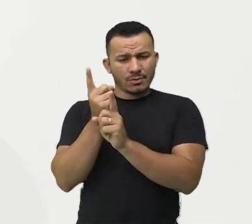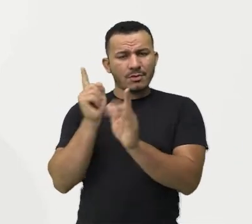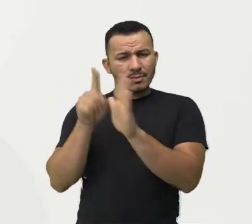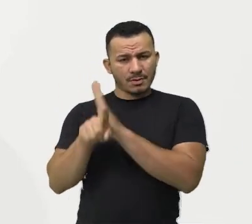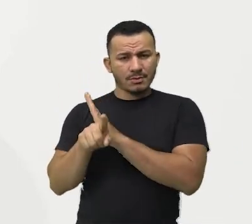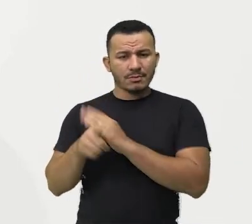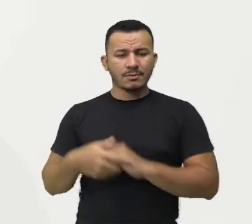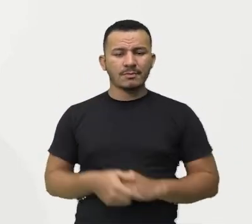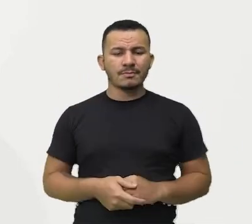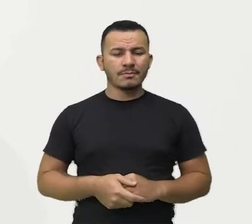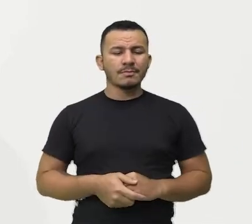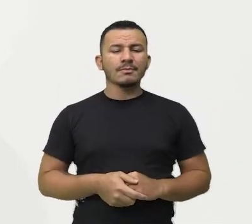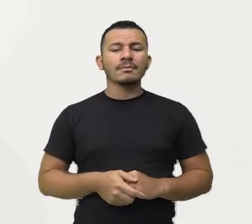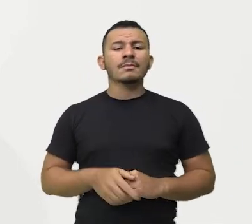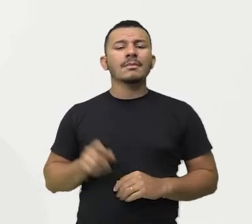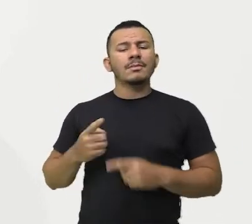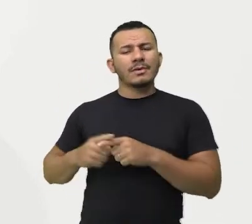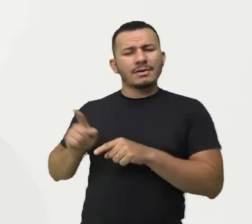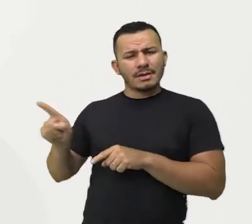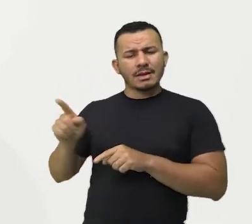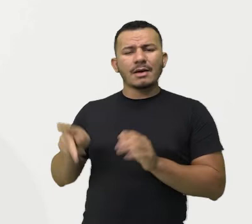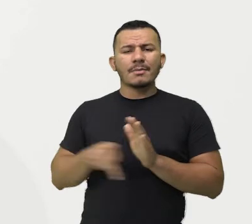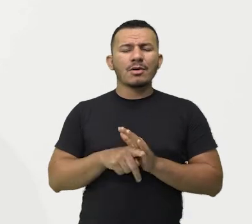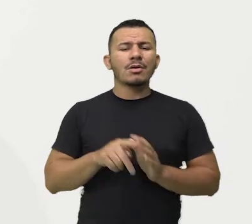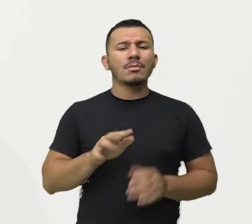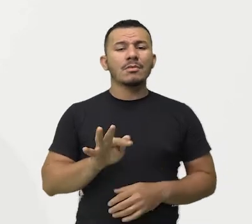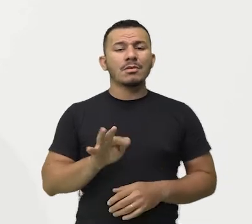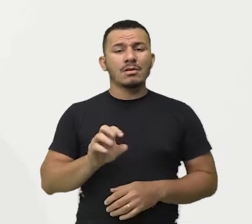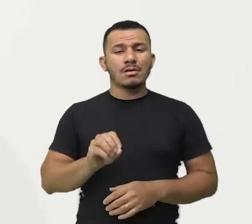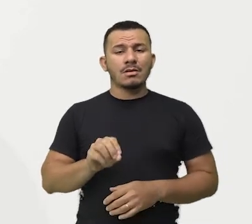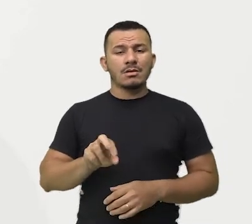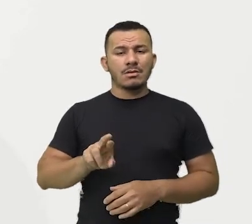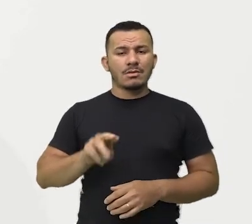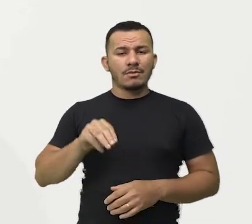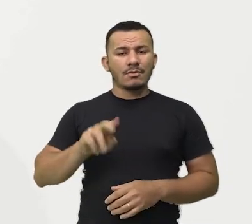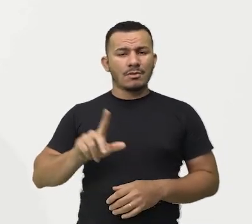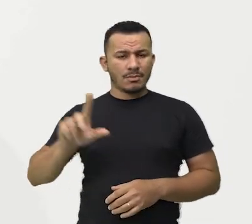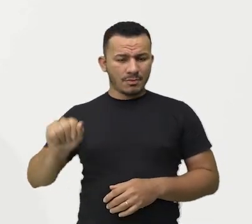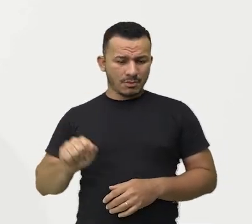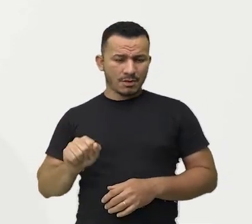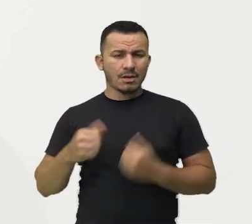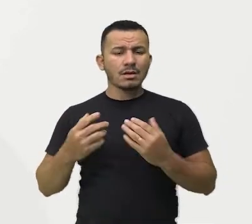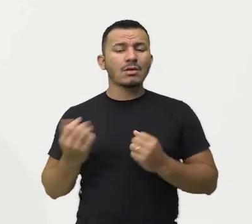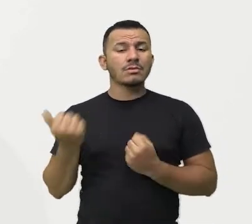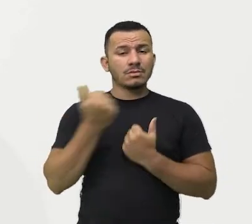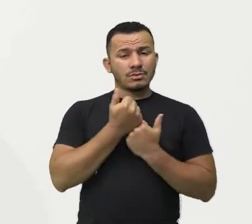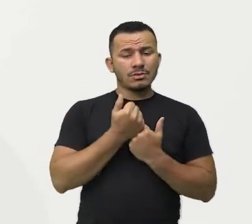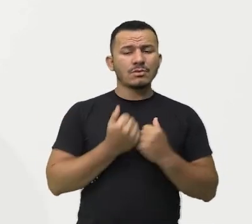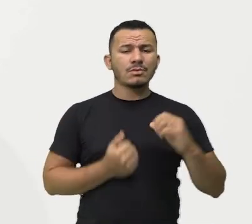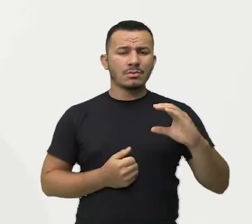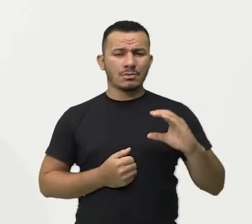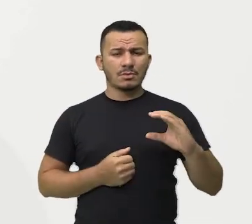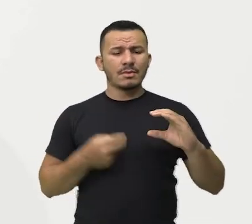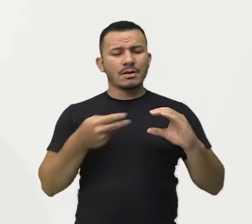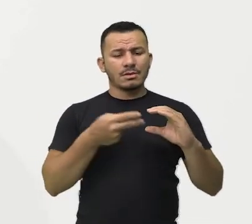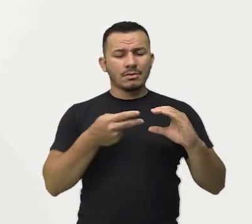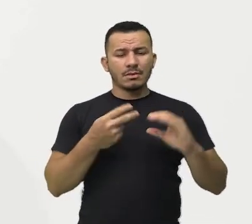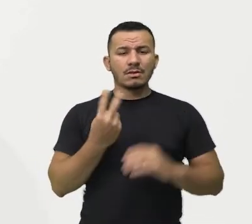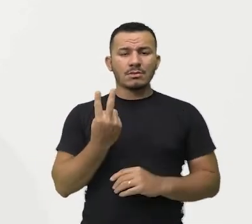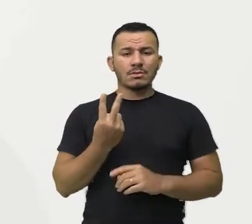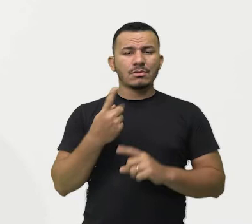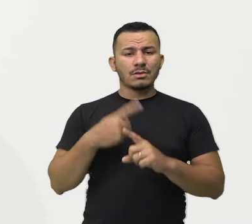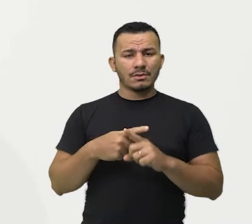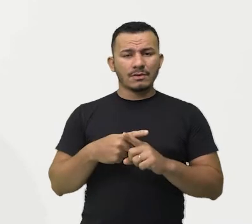na fórmula, né? Porque isso aqui, na verdade, para nós, ele é uma fórmula matemática, né? Então, é só substituir, ó.